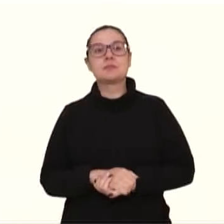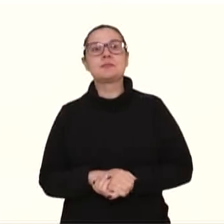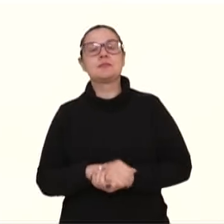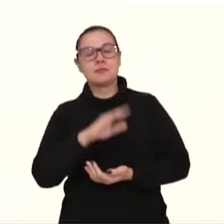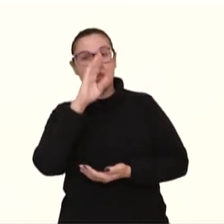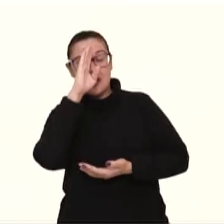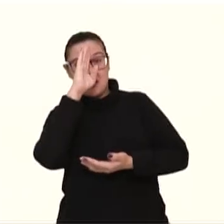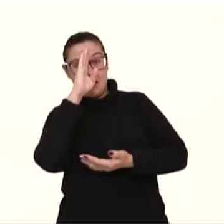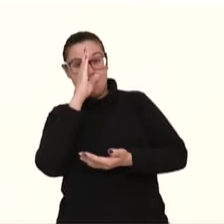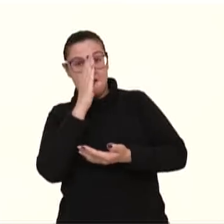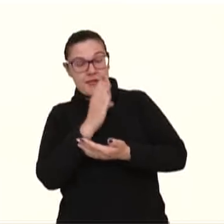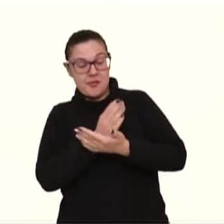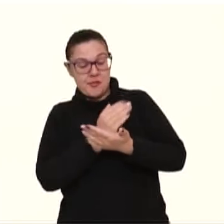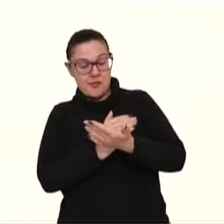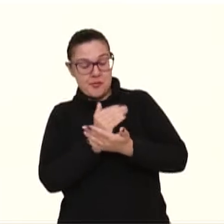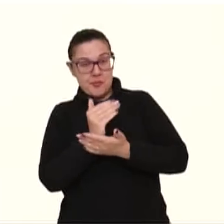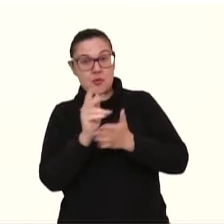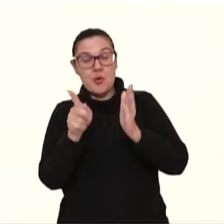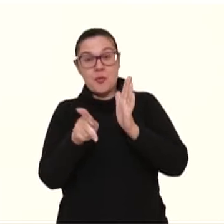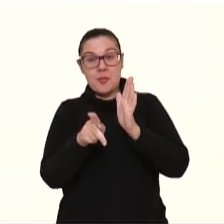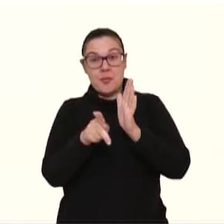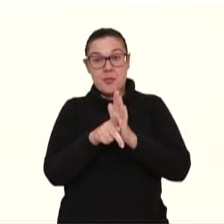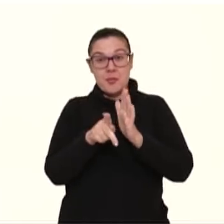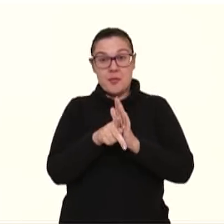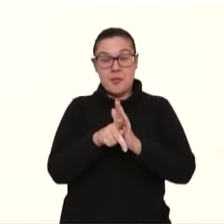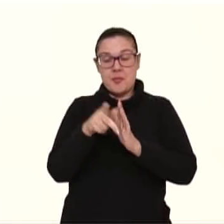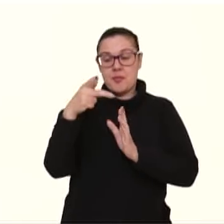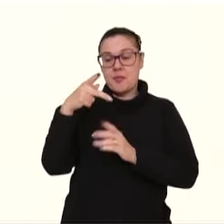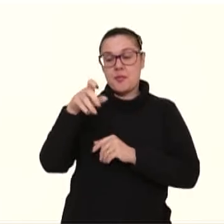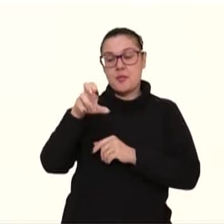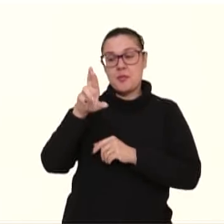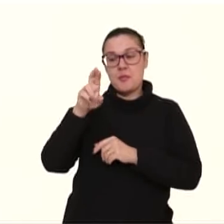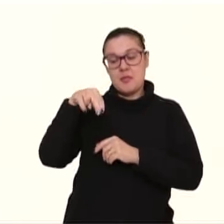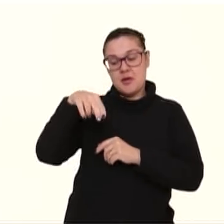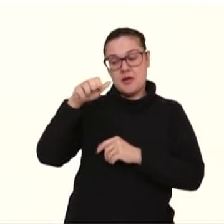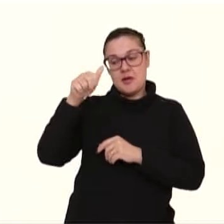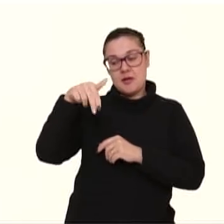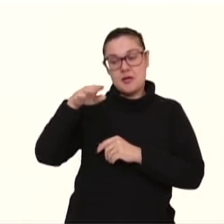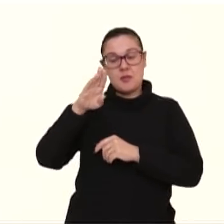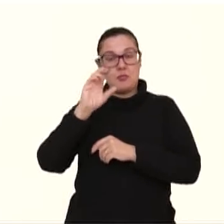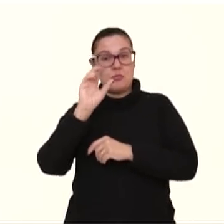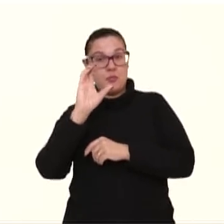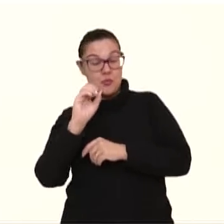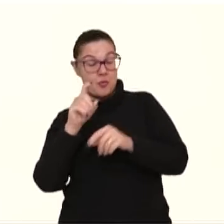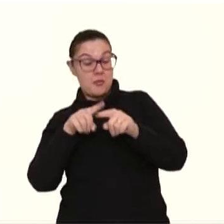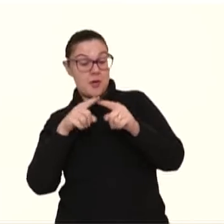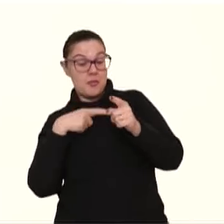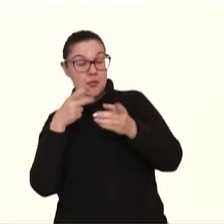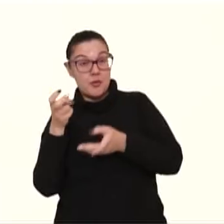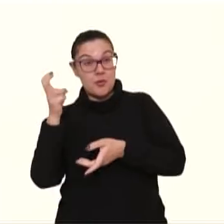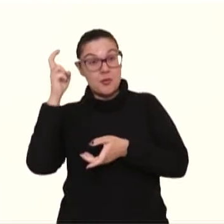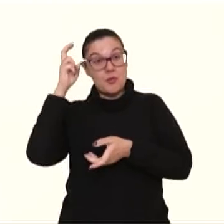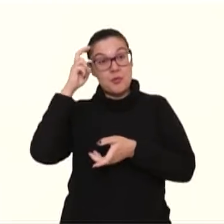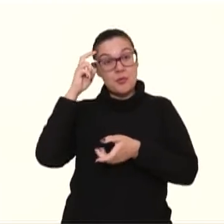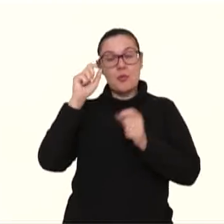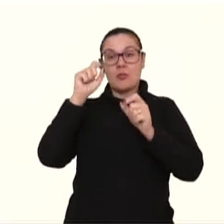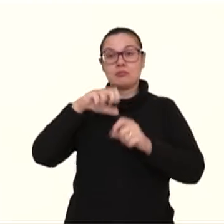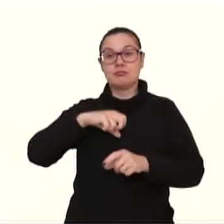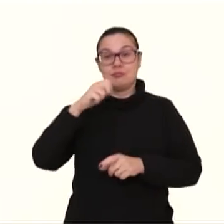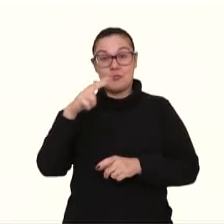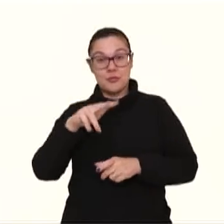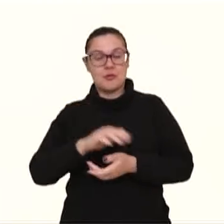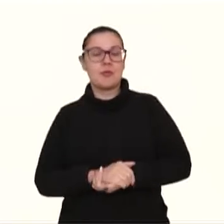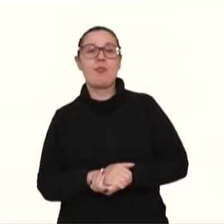Acredita-se que ela tem origem no estado de Pernambuco, tá? Aqui no Brasil, mas com elementos herdados da cultura